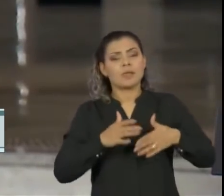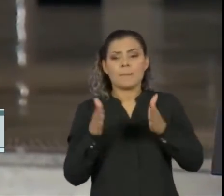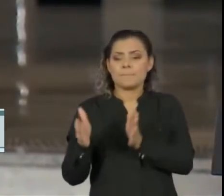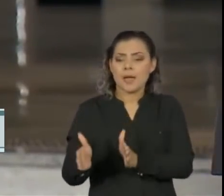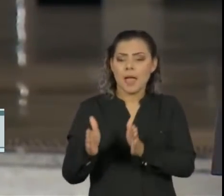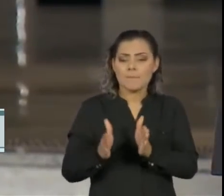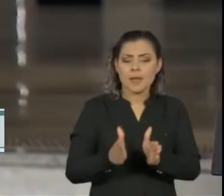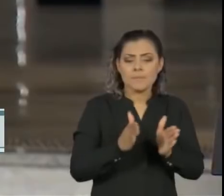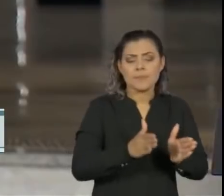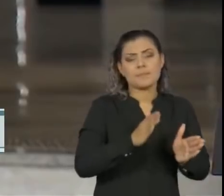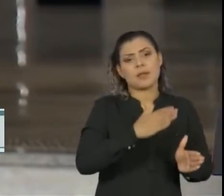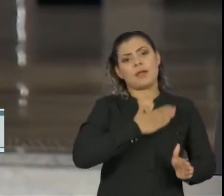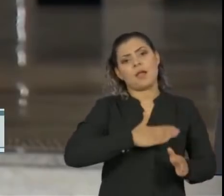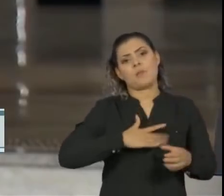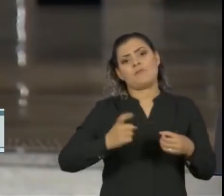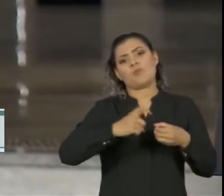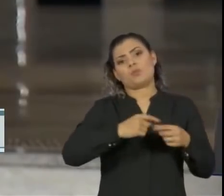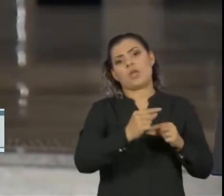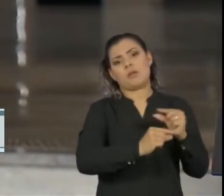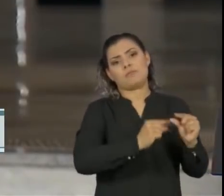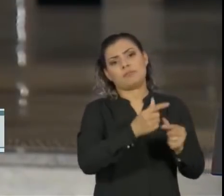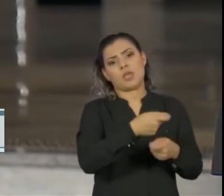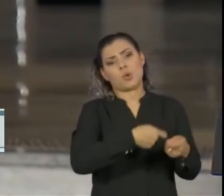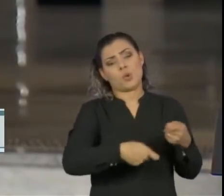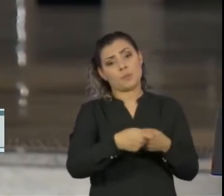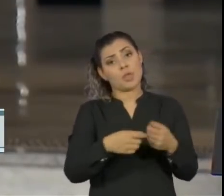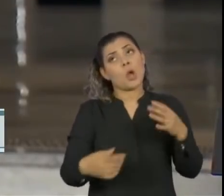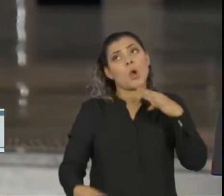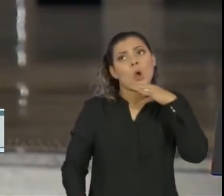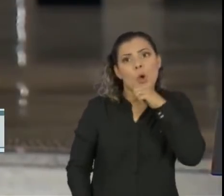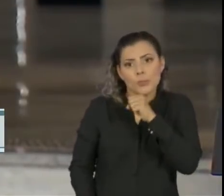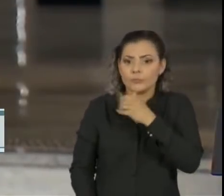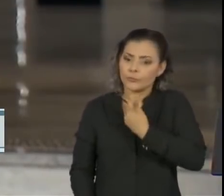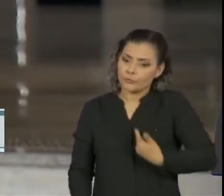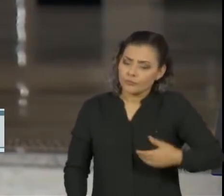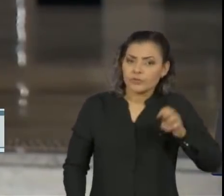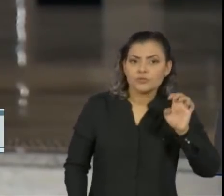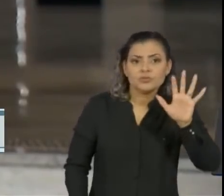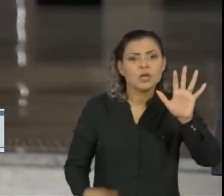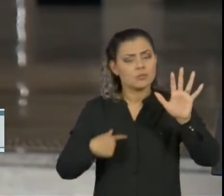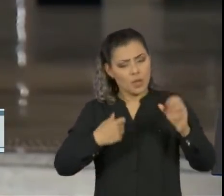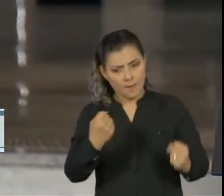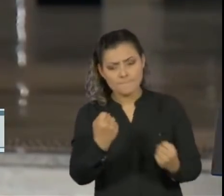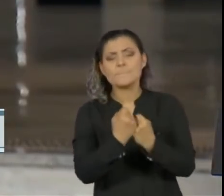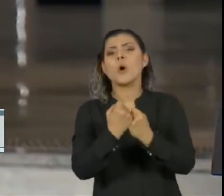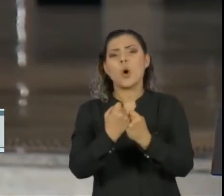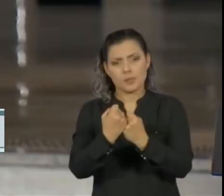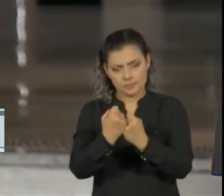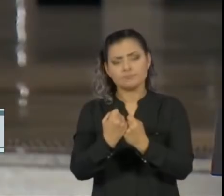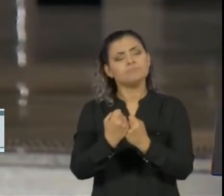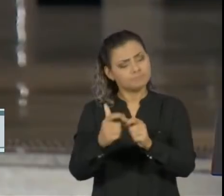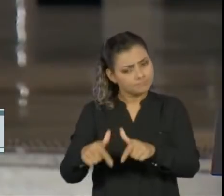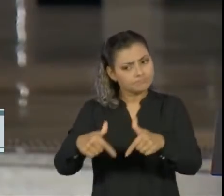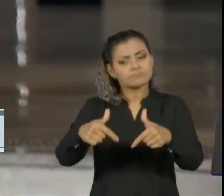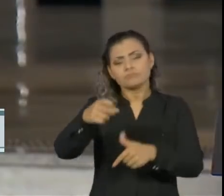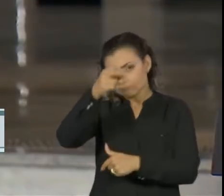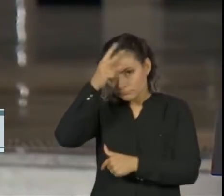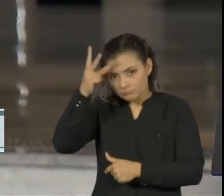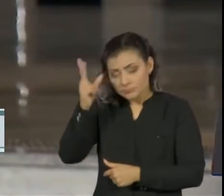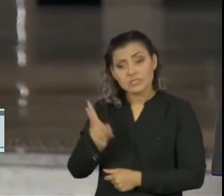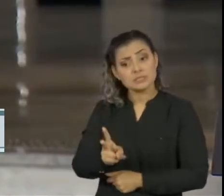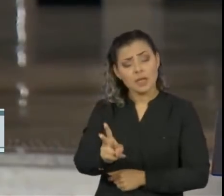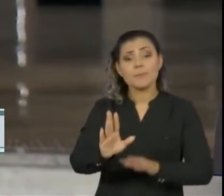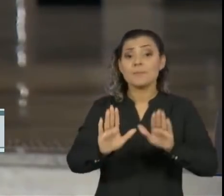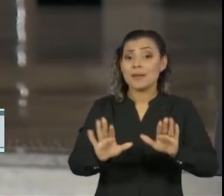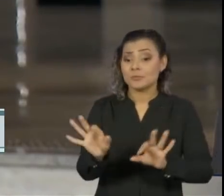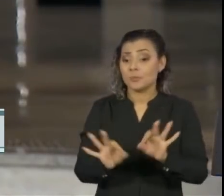faseada e com cautela essa retomada. É evidente que o governo do Estado apoia e sempre apoiou as iniciativas das prefeituras, mas